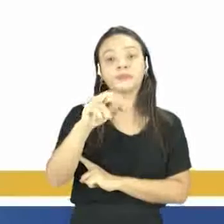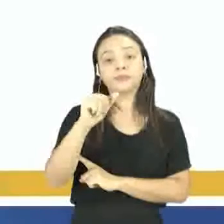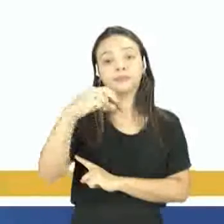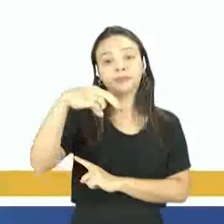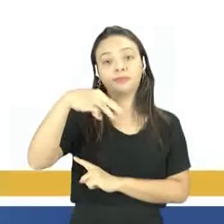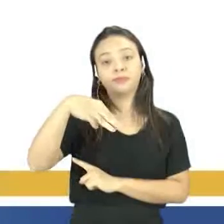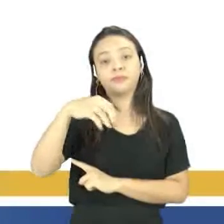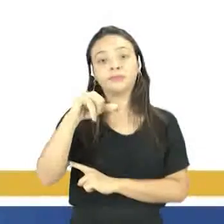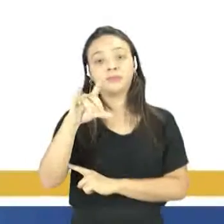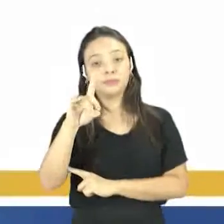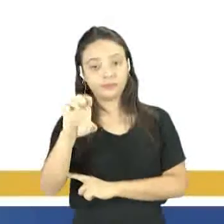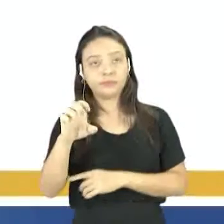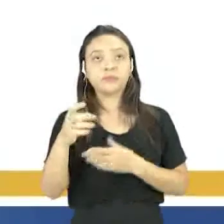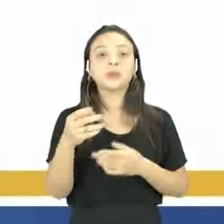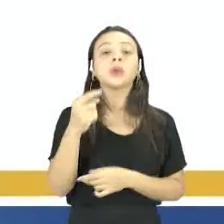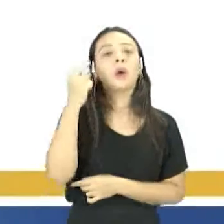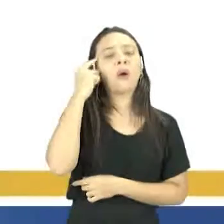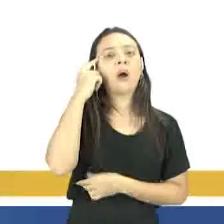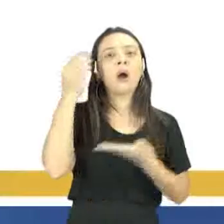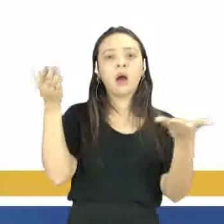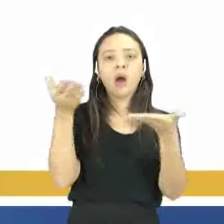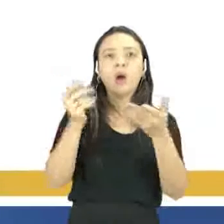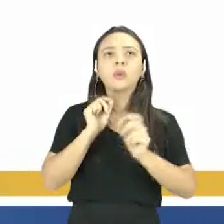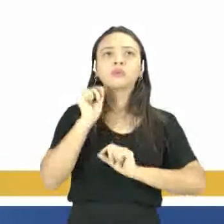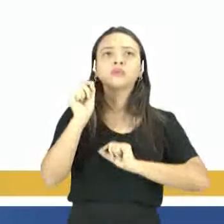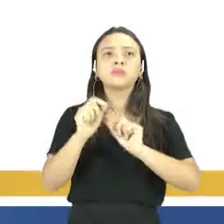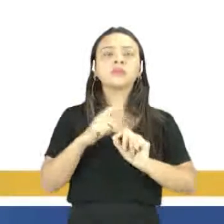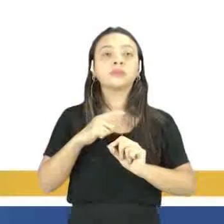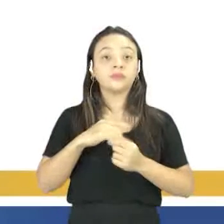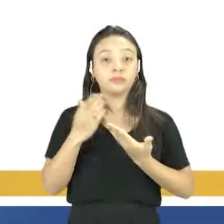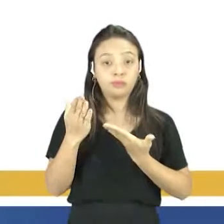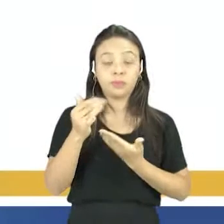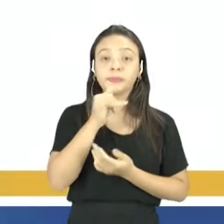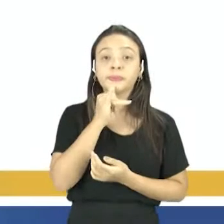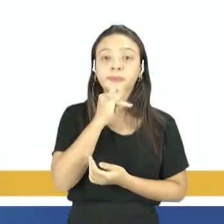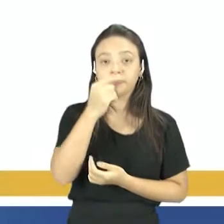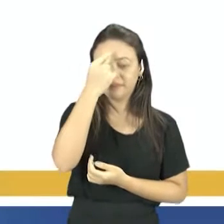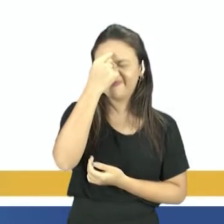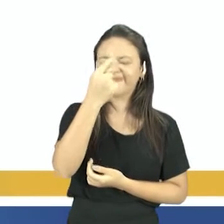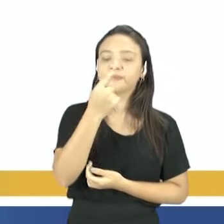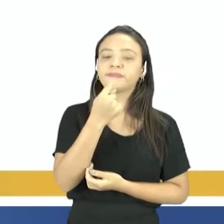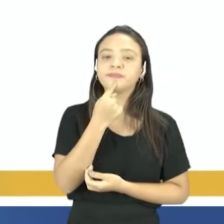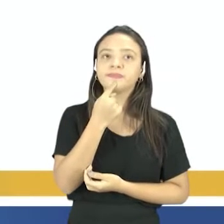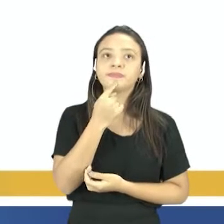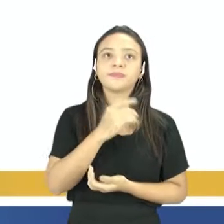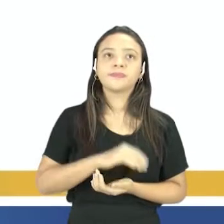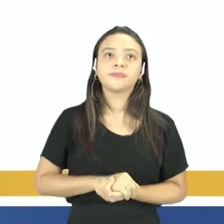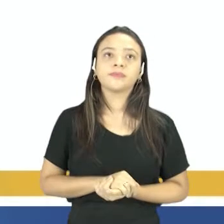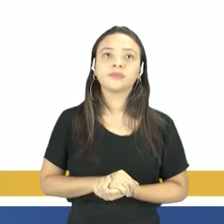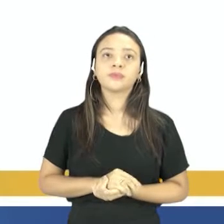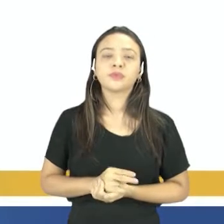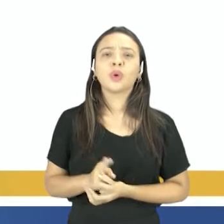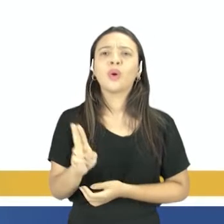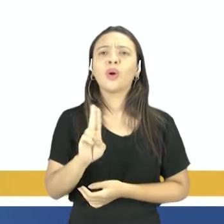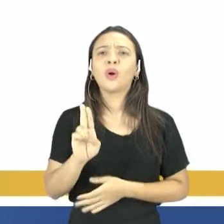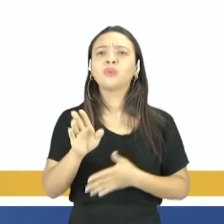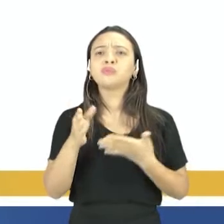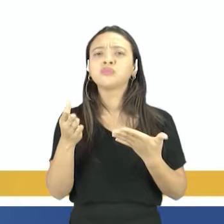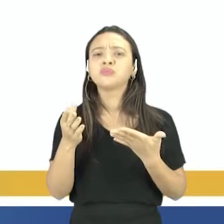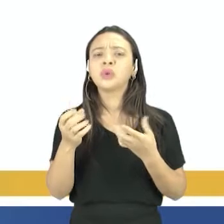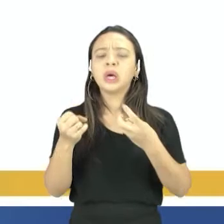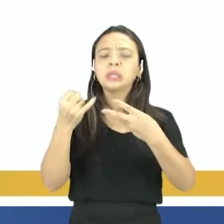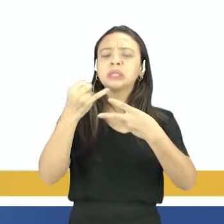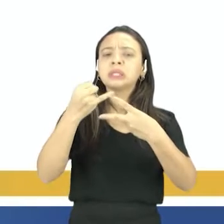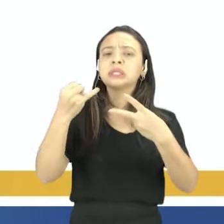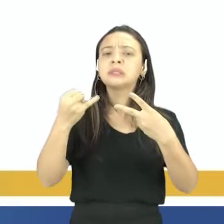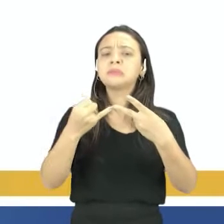Então, gente, vamos imaginar aqui, ó, nós temos esse sólido geométrico, essa figura espacial. Qual é o nome desse poliedro? Vocês